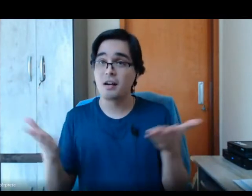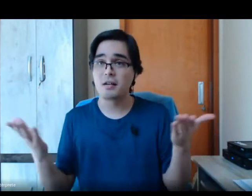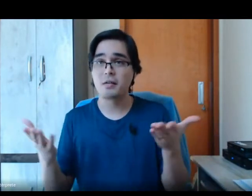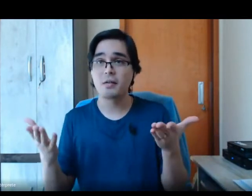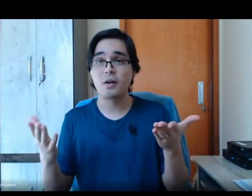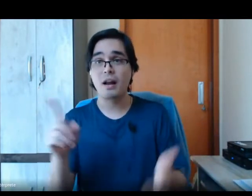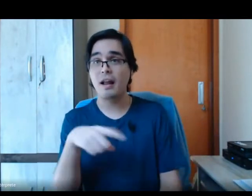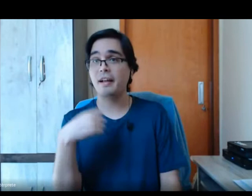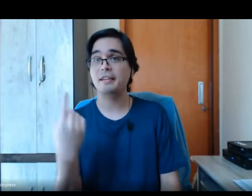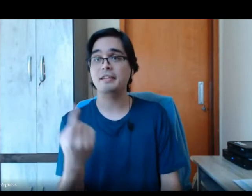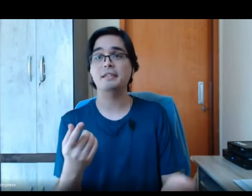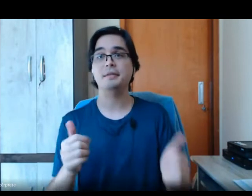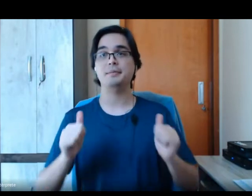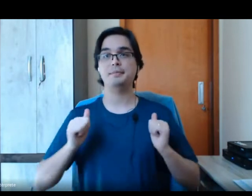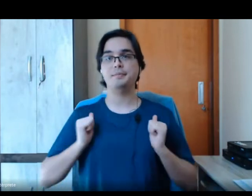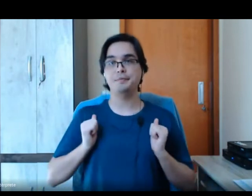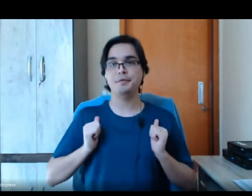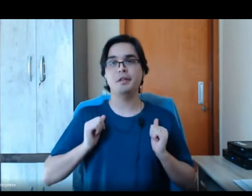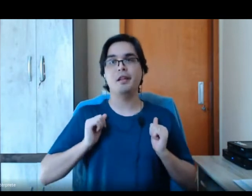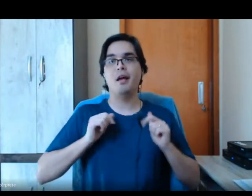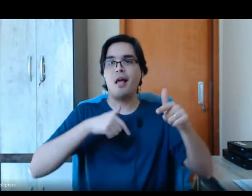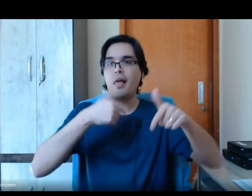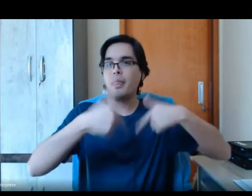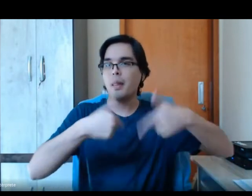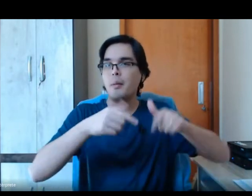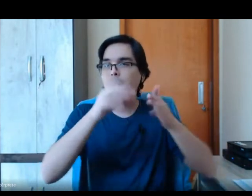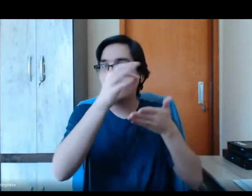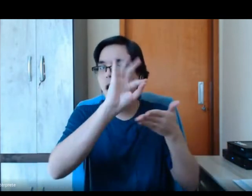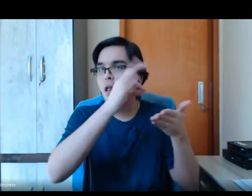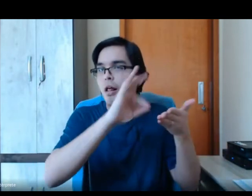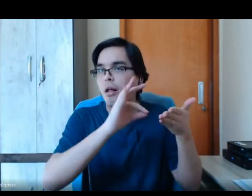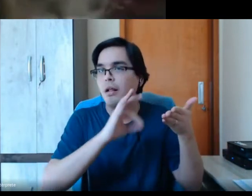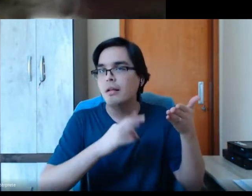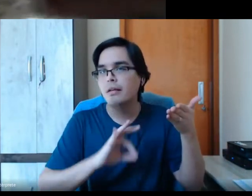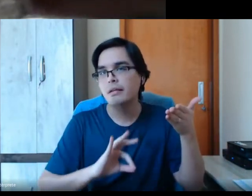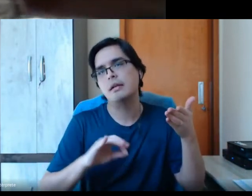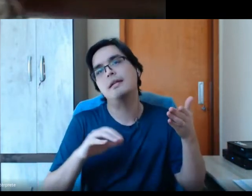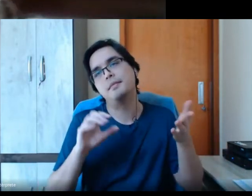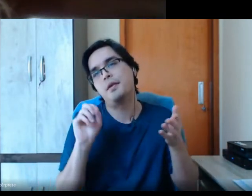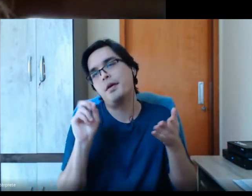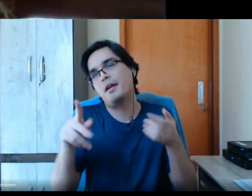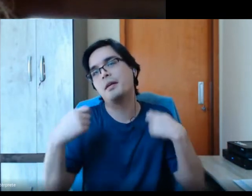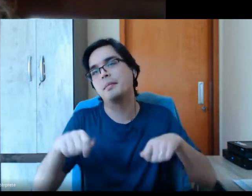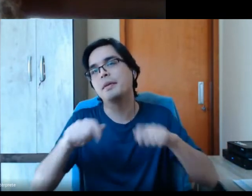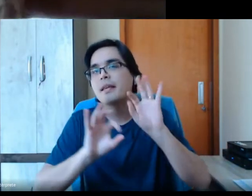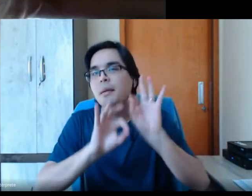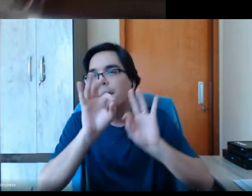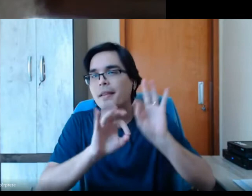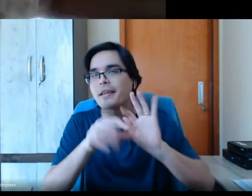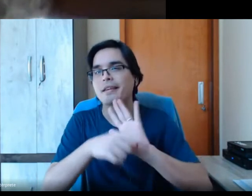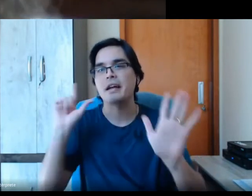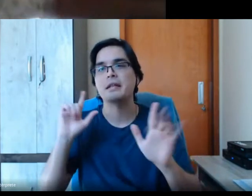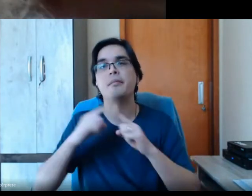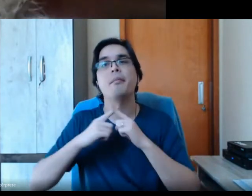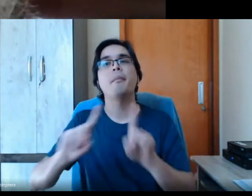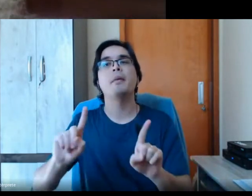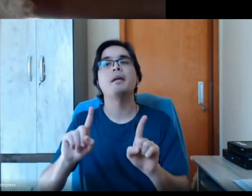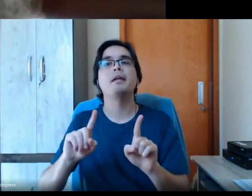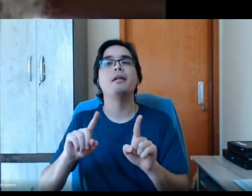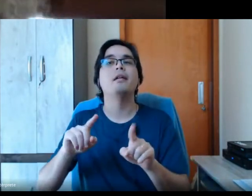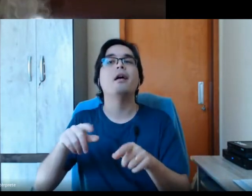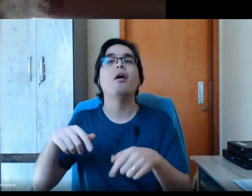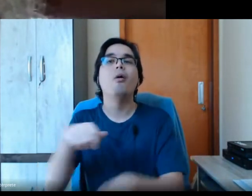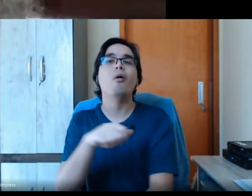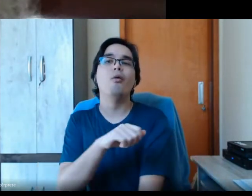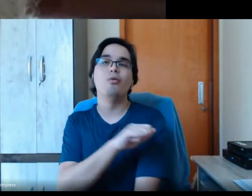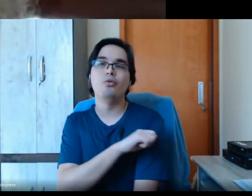Posso dar um comentário aqui? Acho que Reinaldo e Sabrina são essas questões assim. Gente, vocês estão com dois